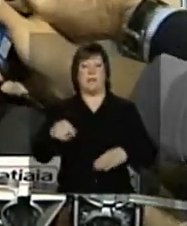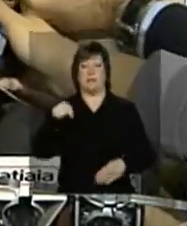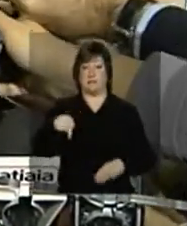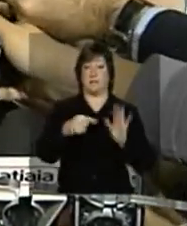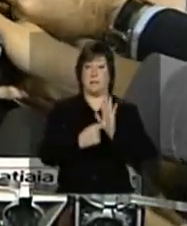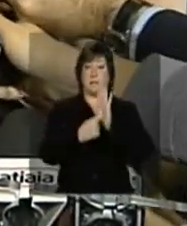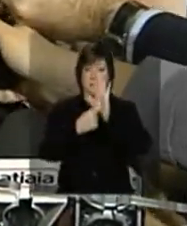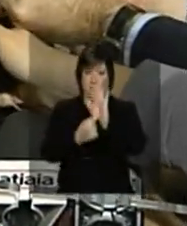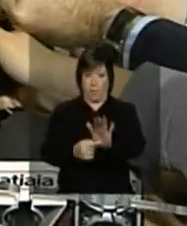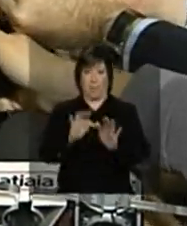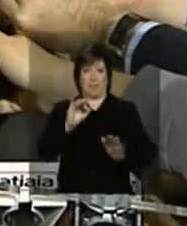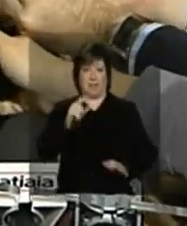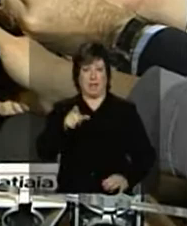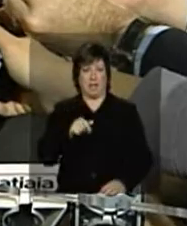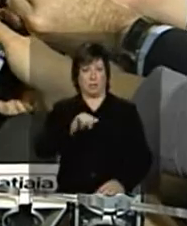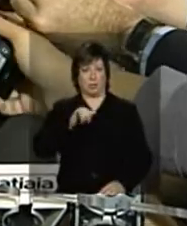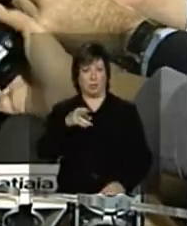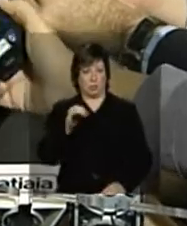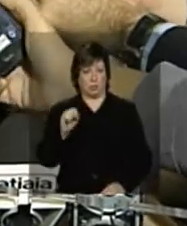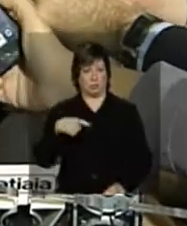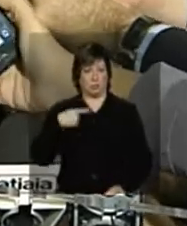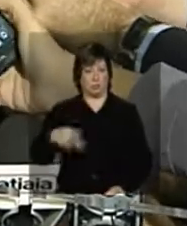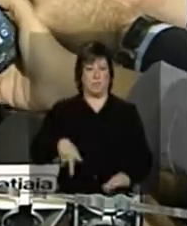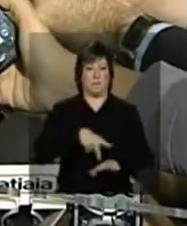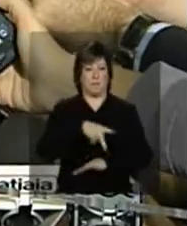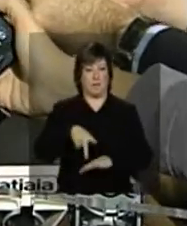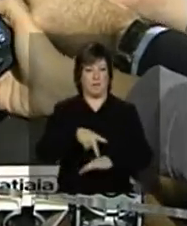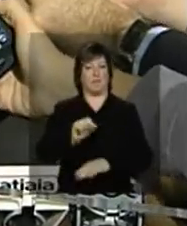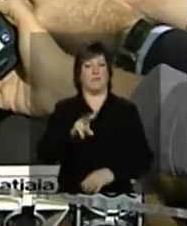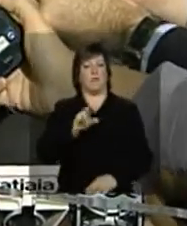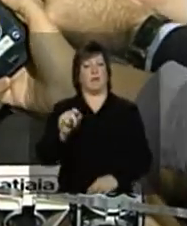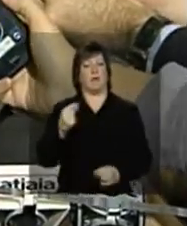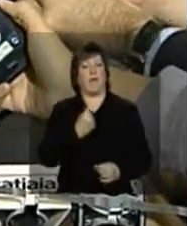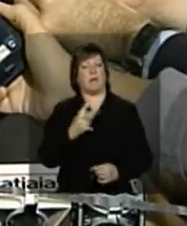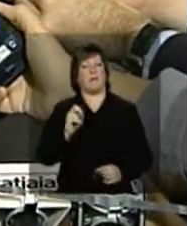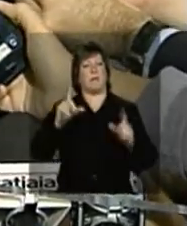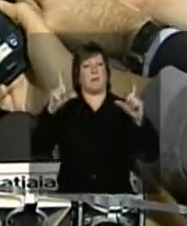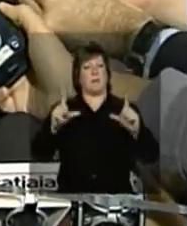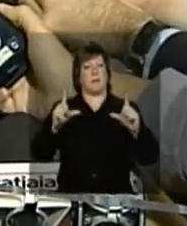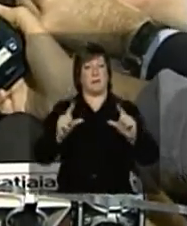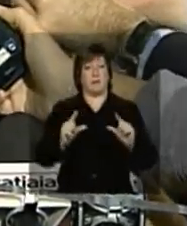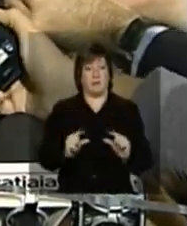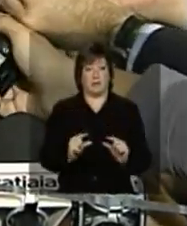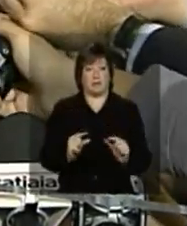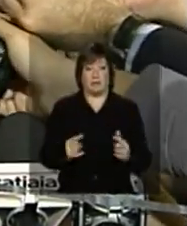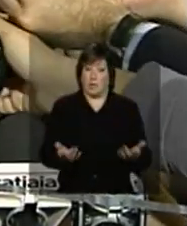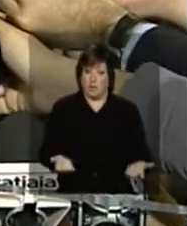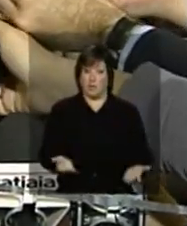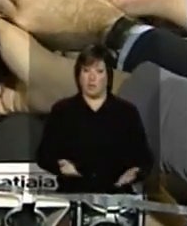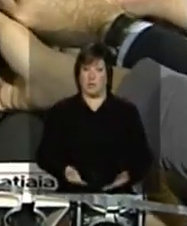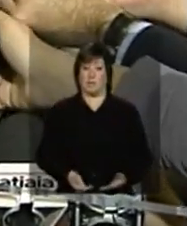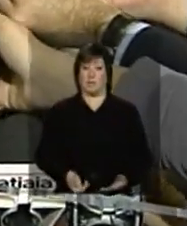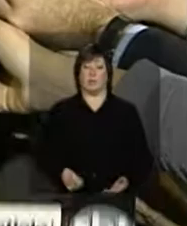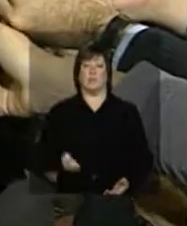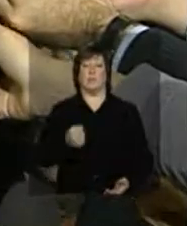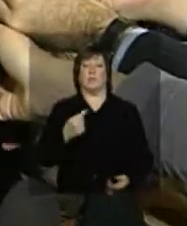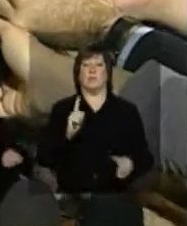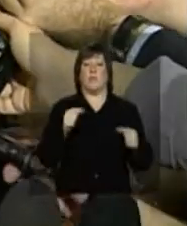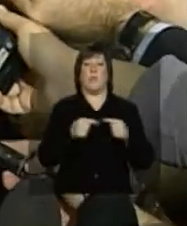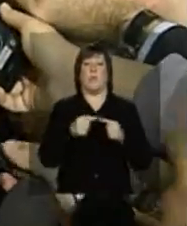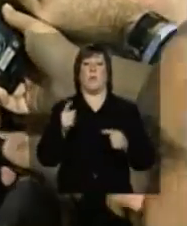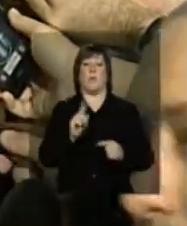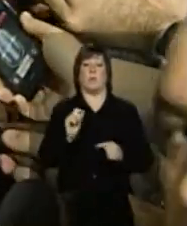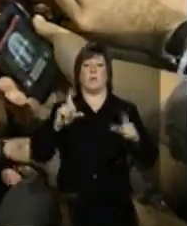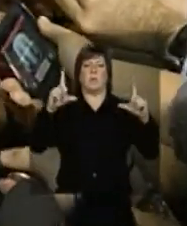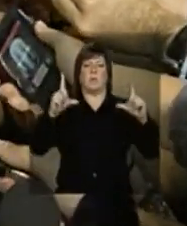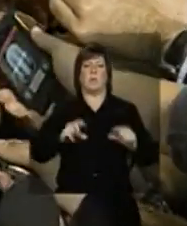sinaliza que a taxa de juros de longo prazo do país será cada vez menor. Então, não tinha sentido caírem todos